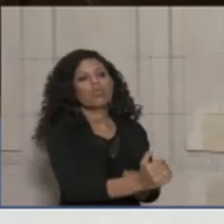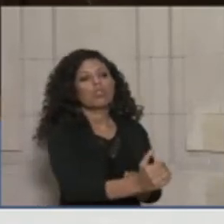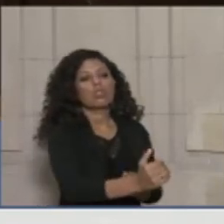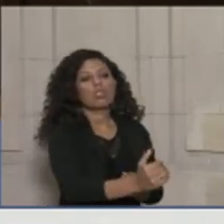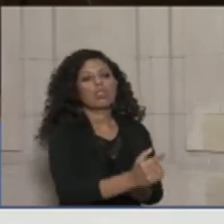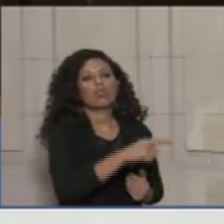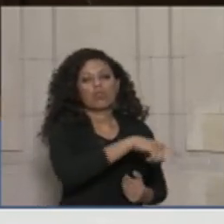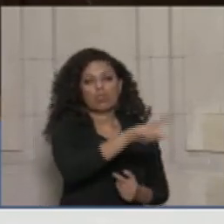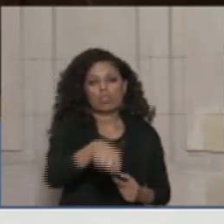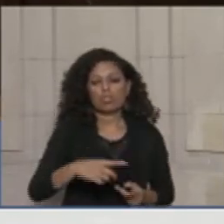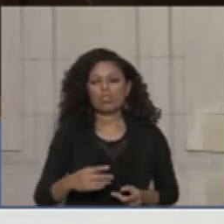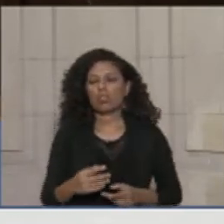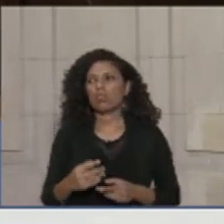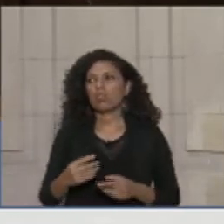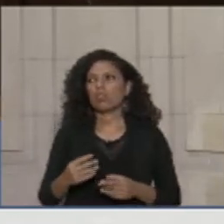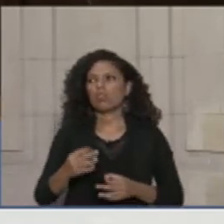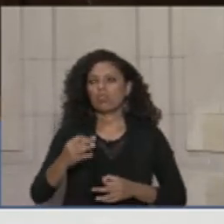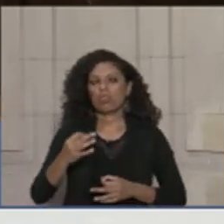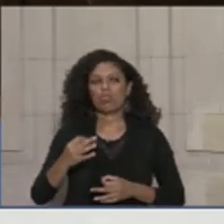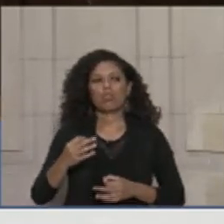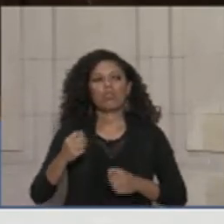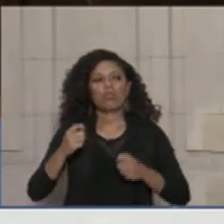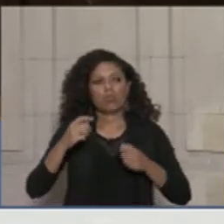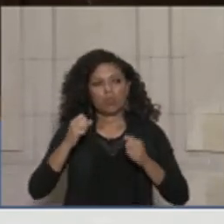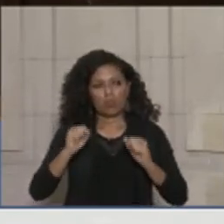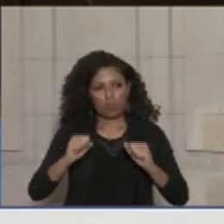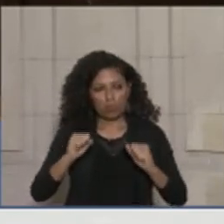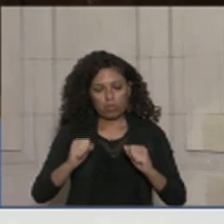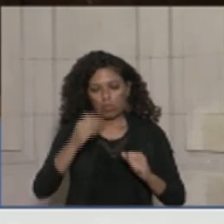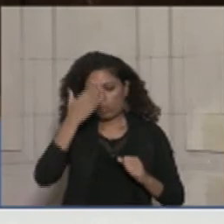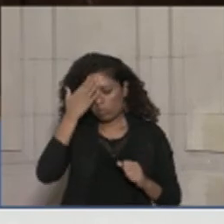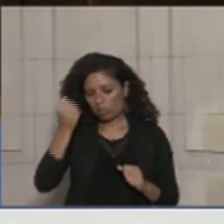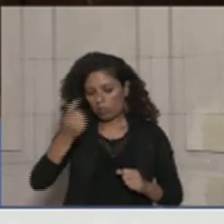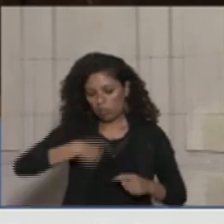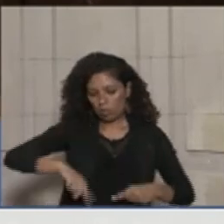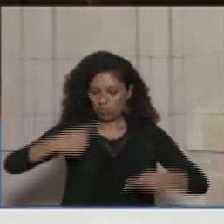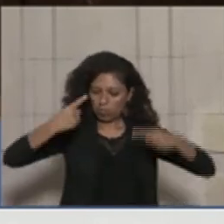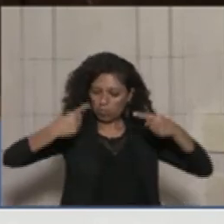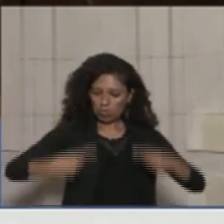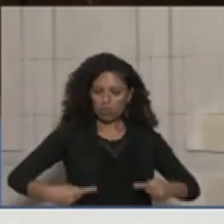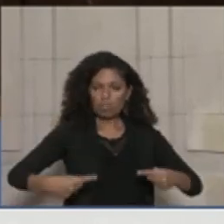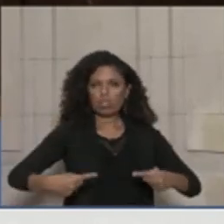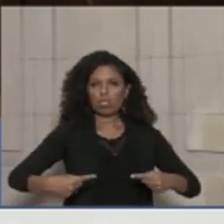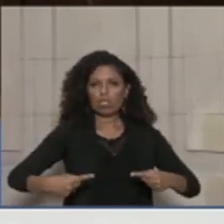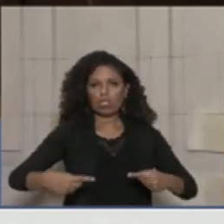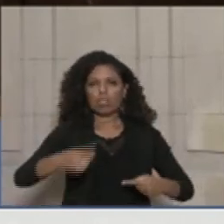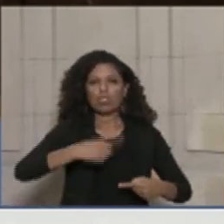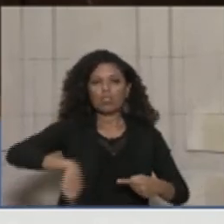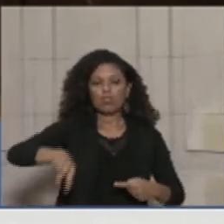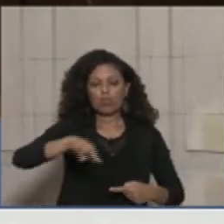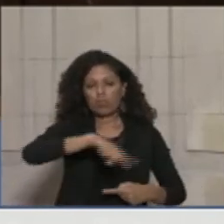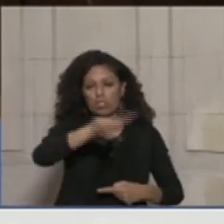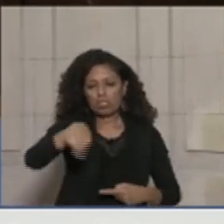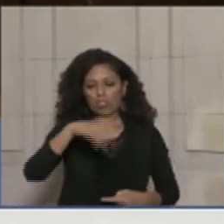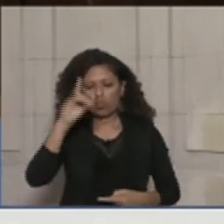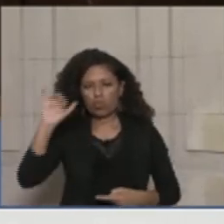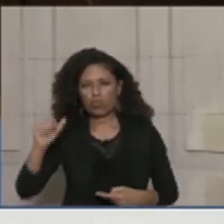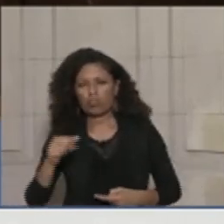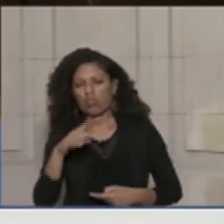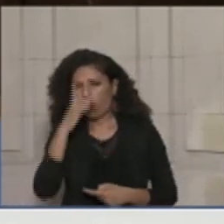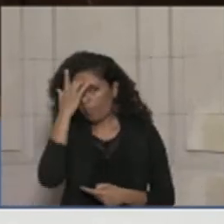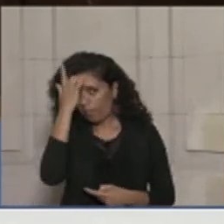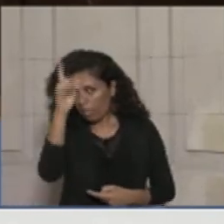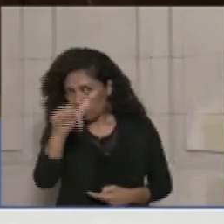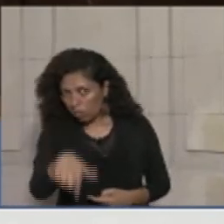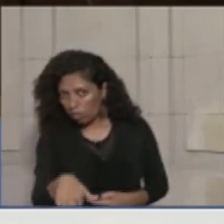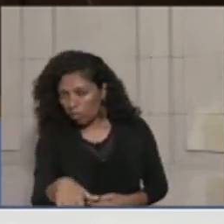preparar. Terão o enfrentamento e o embate ideológico e não terão dias nada fáceis